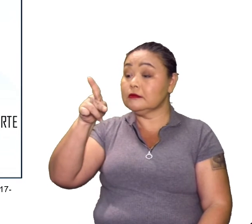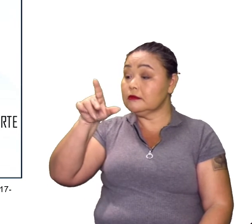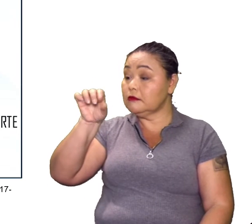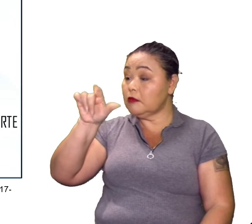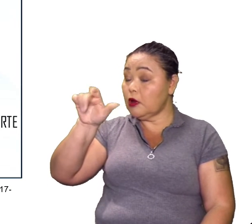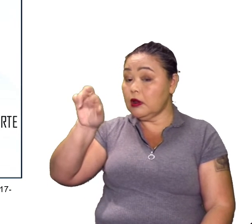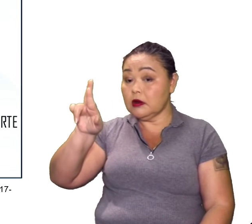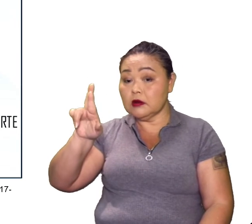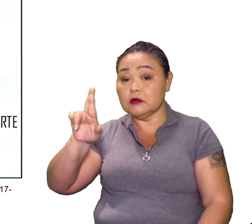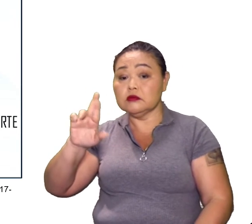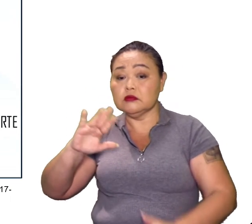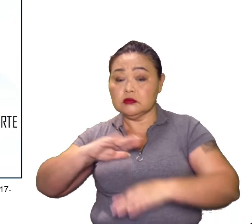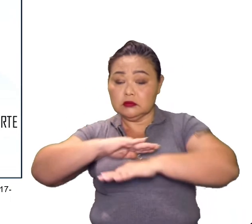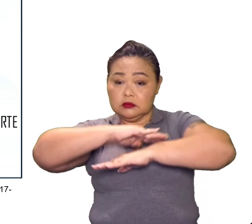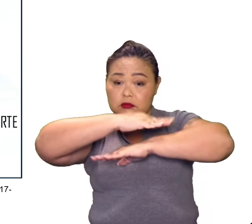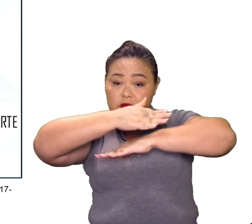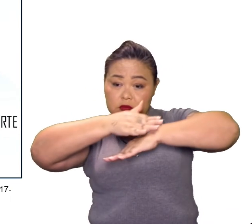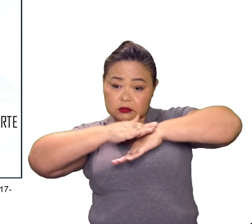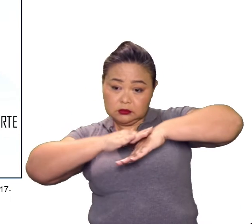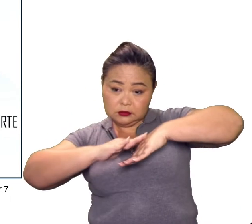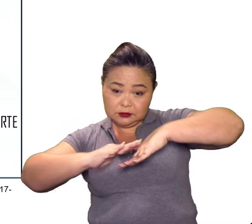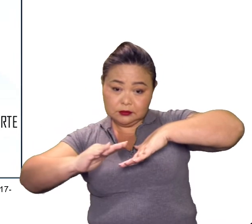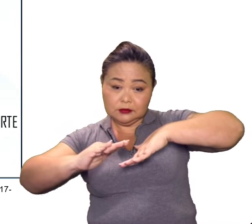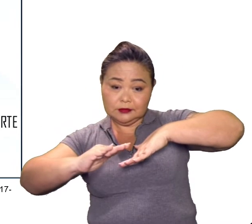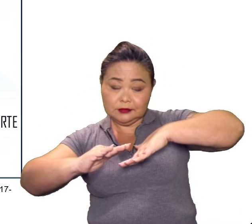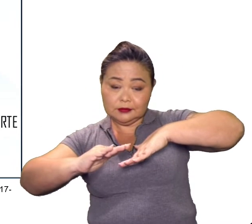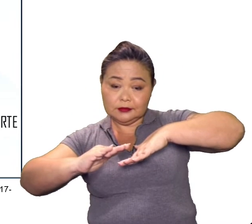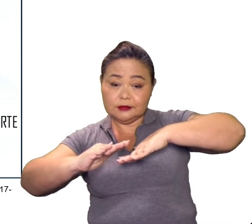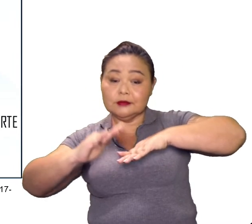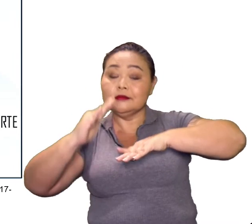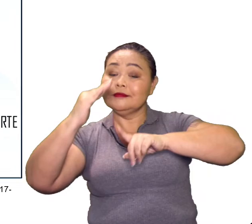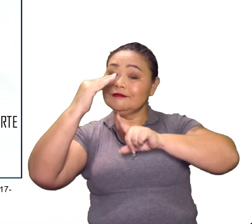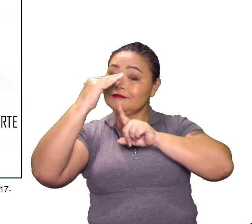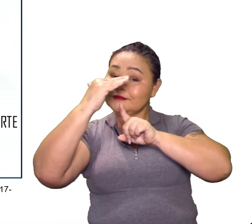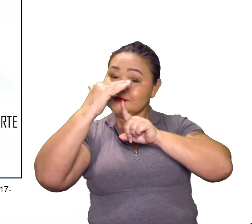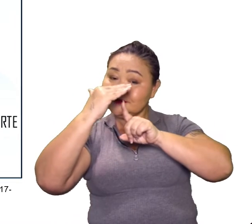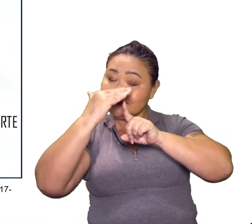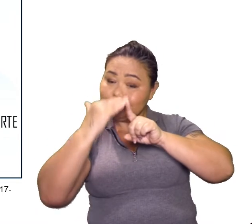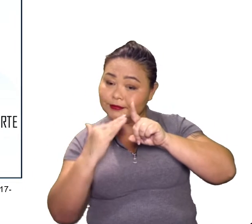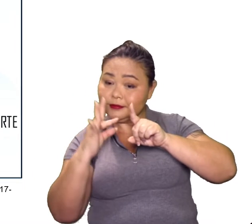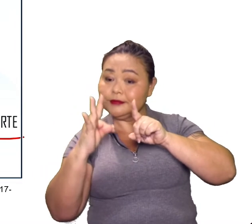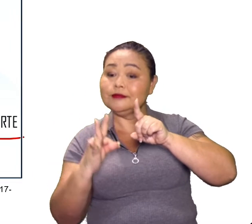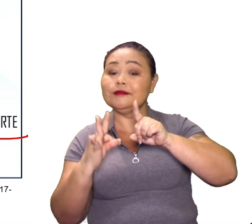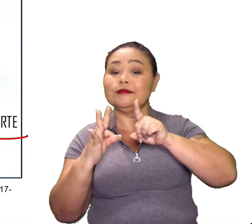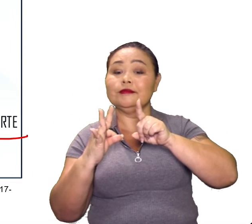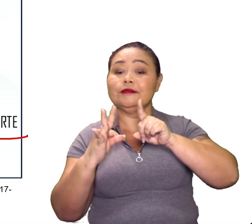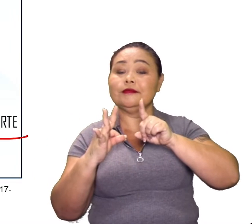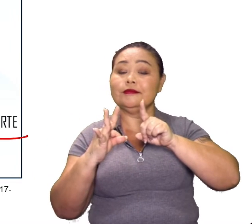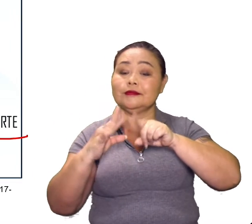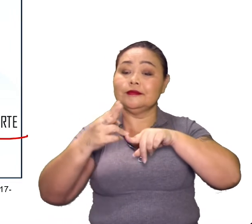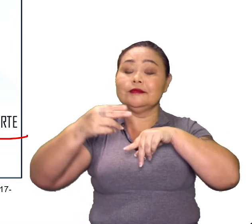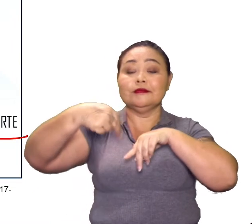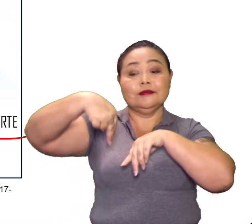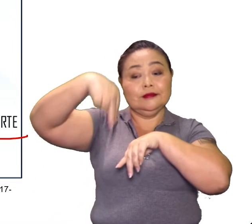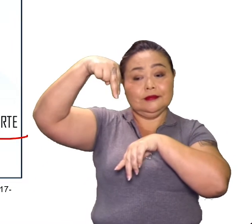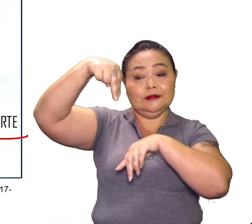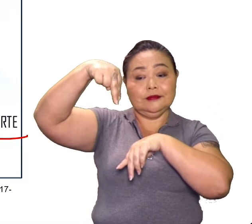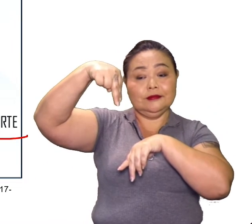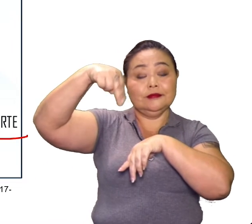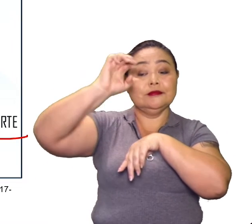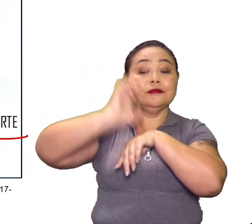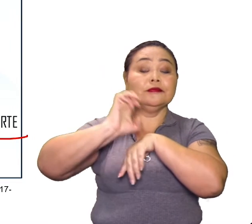polar, o relevo brasileiro em áreas mais baixas e na região a queda de temperatura no